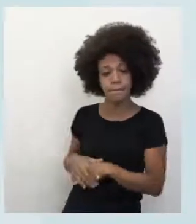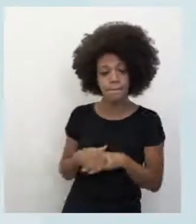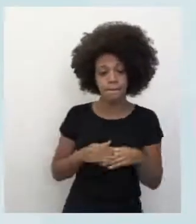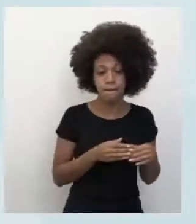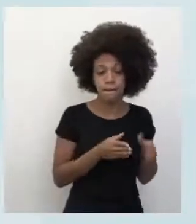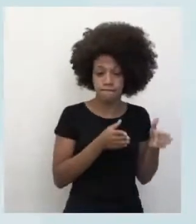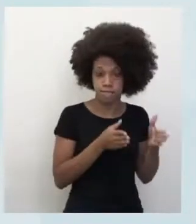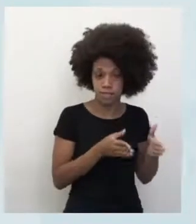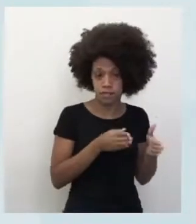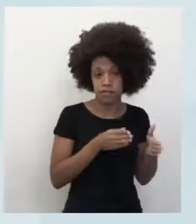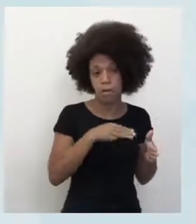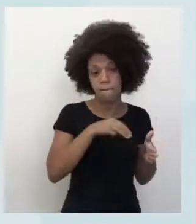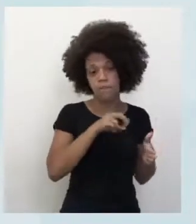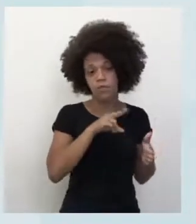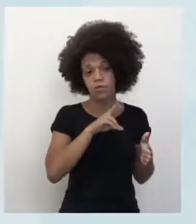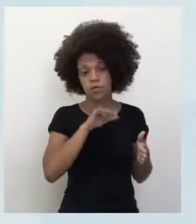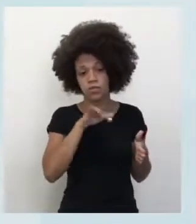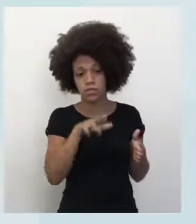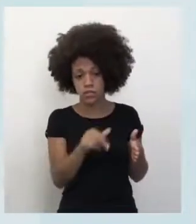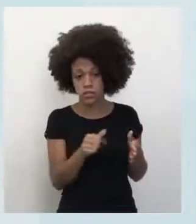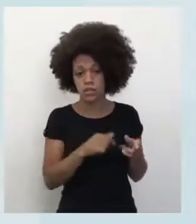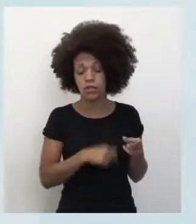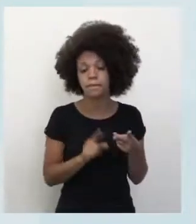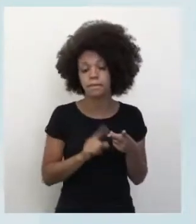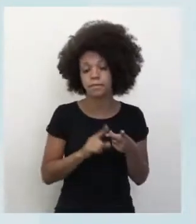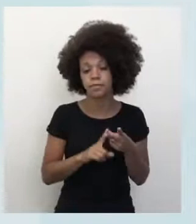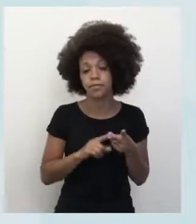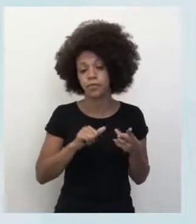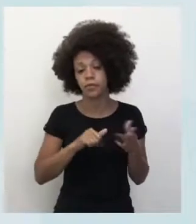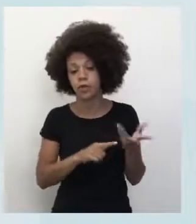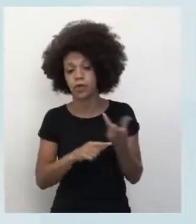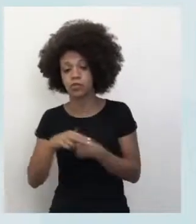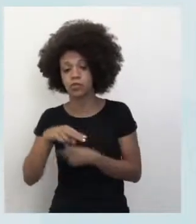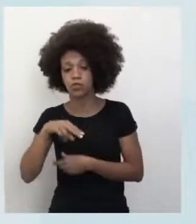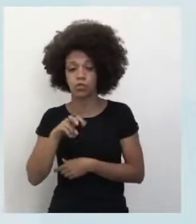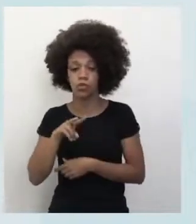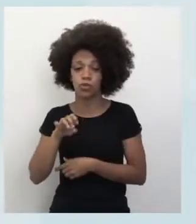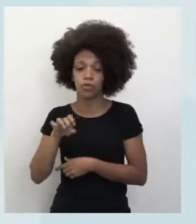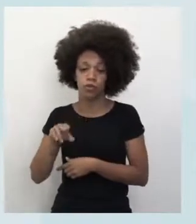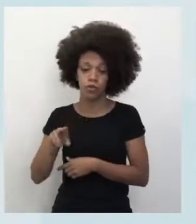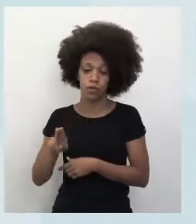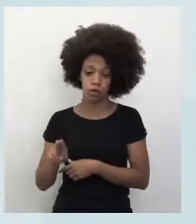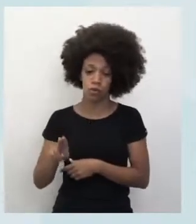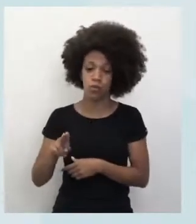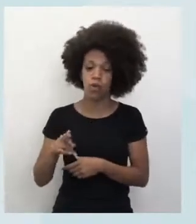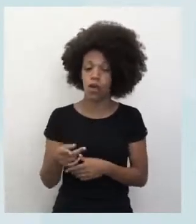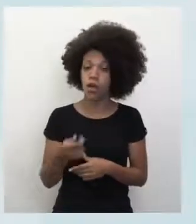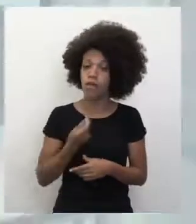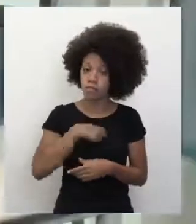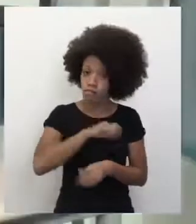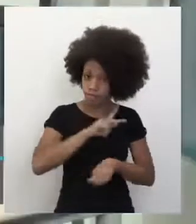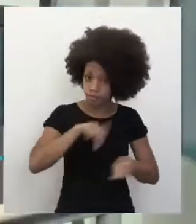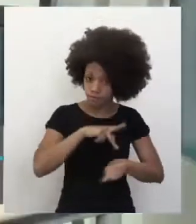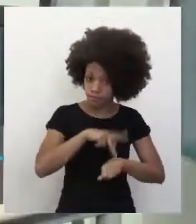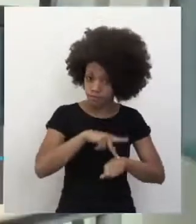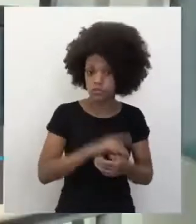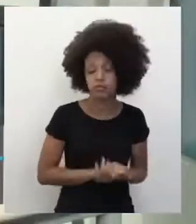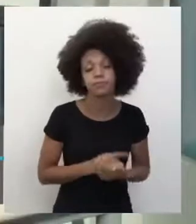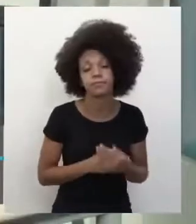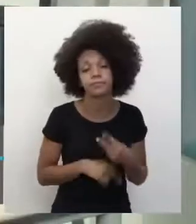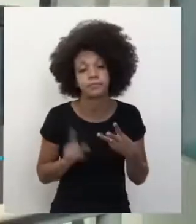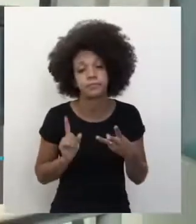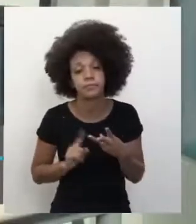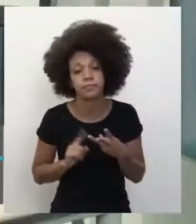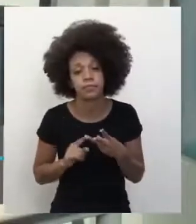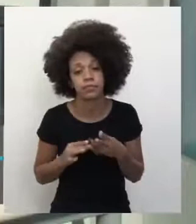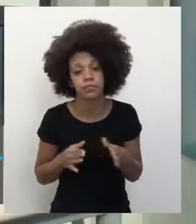mourisca, o Arte Nouveau, isso é tudo da Espanha, tá? E tudo do Gaudí. E a próxima imagem é